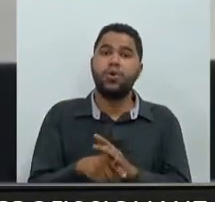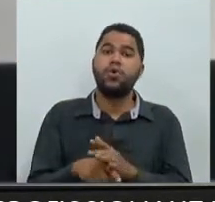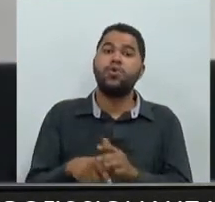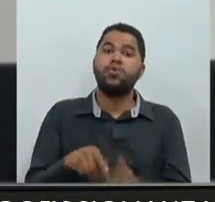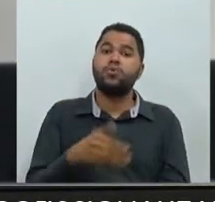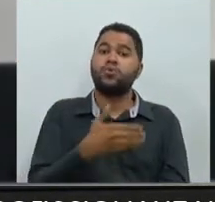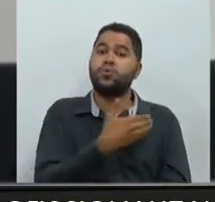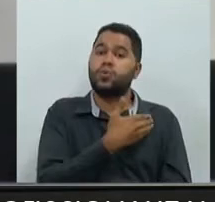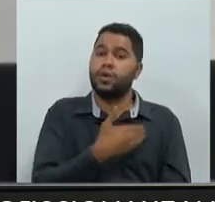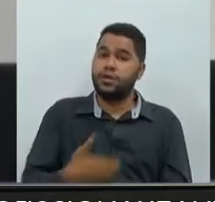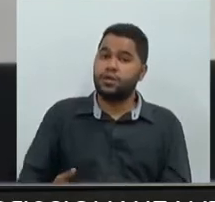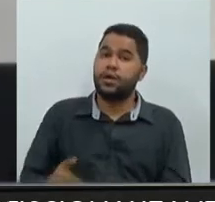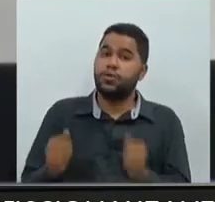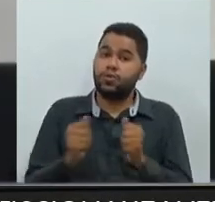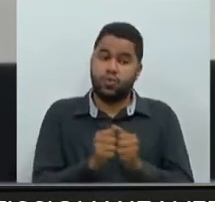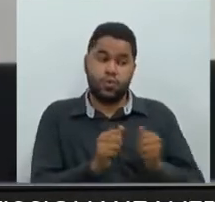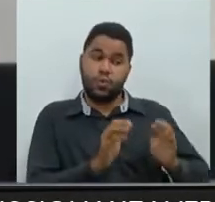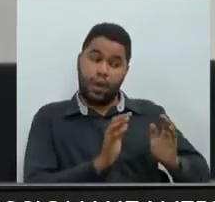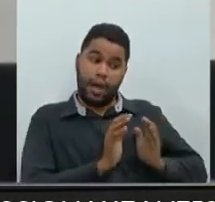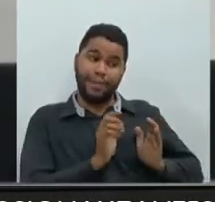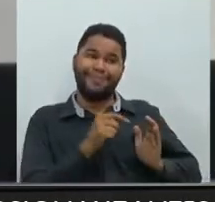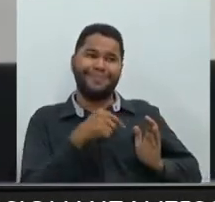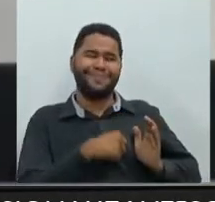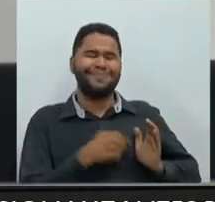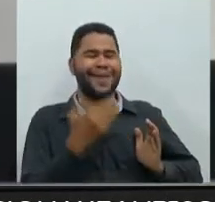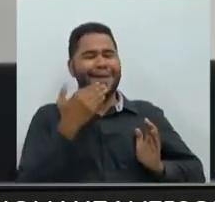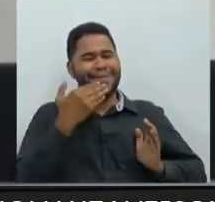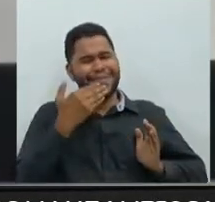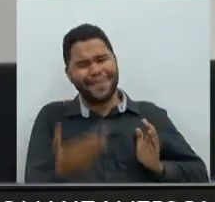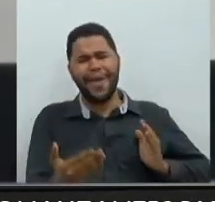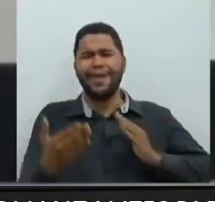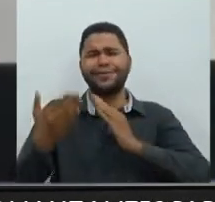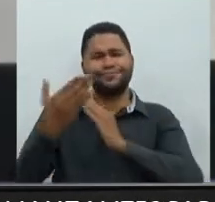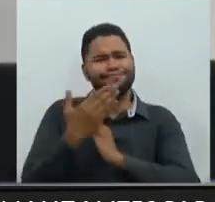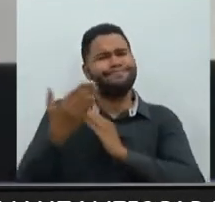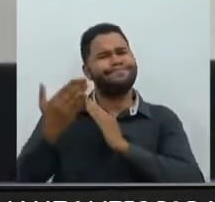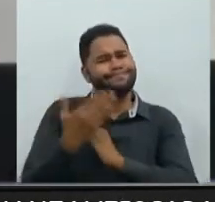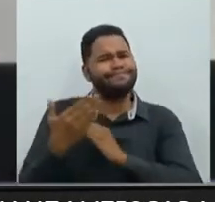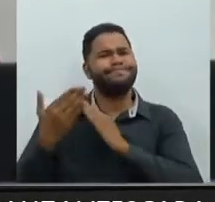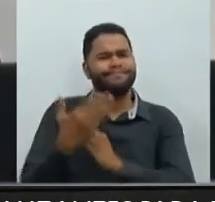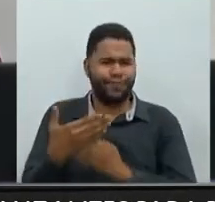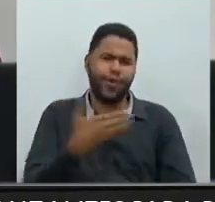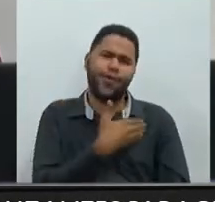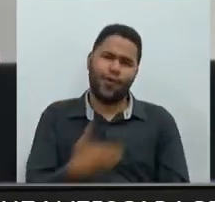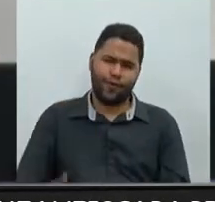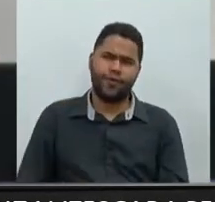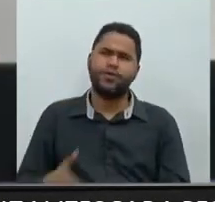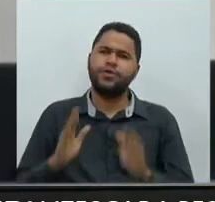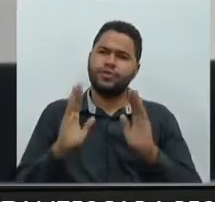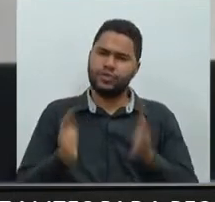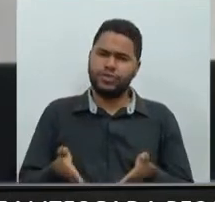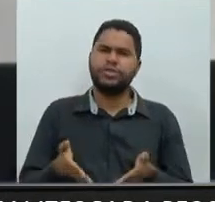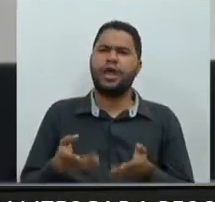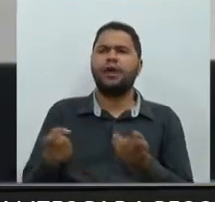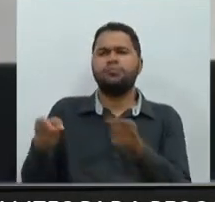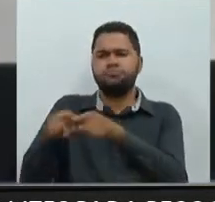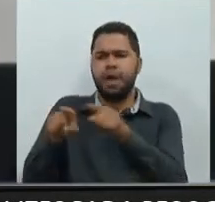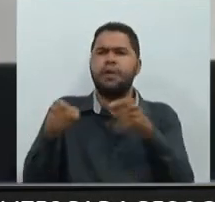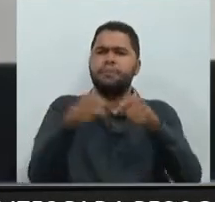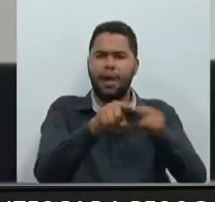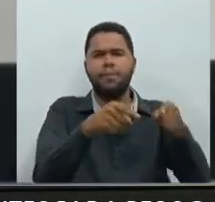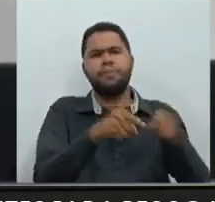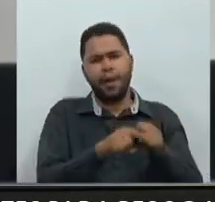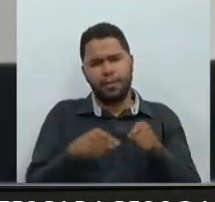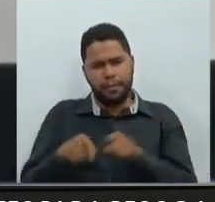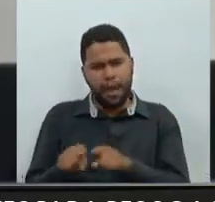APAES. As APAES estão clamando por ajuda governamental. Nós temos já alguns convênios, é claro, né,